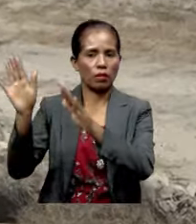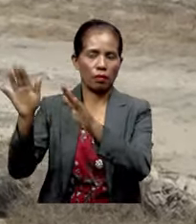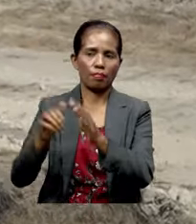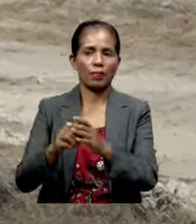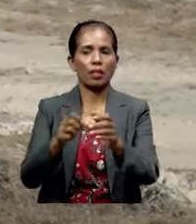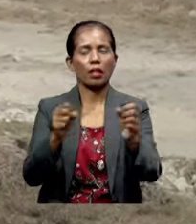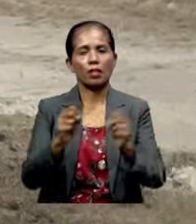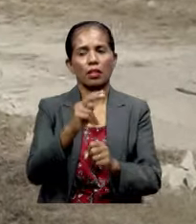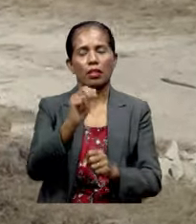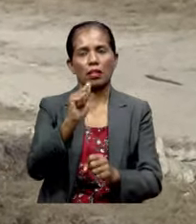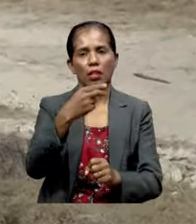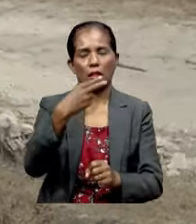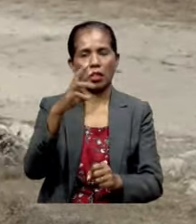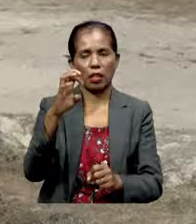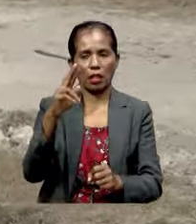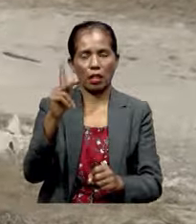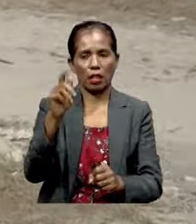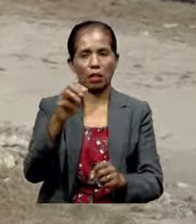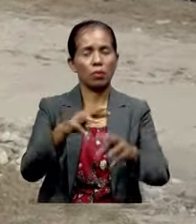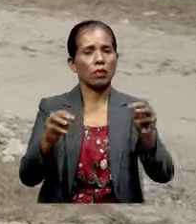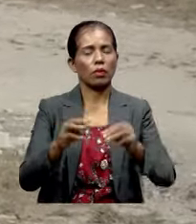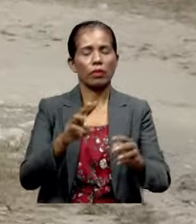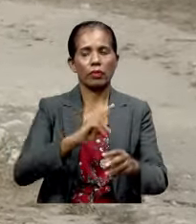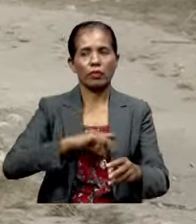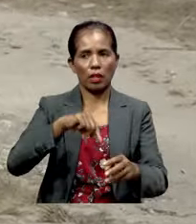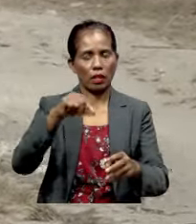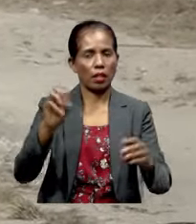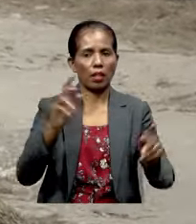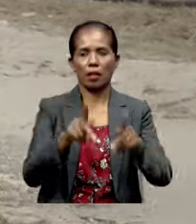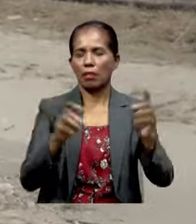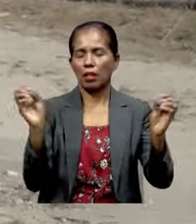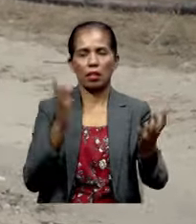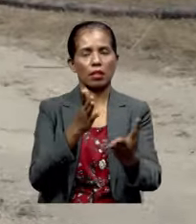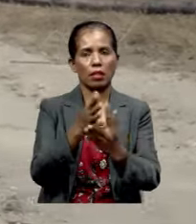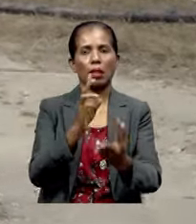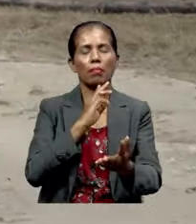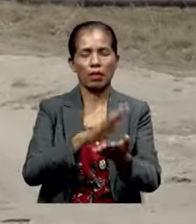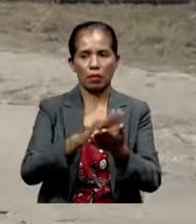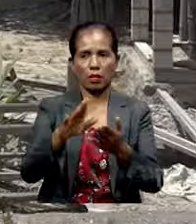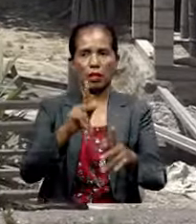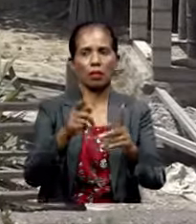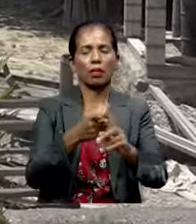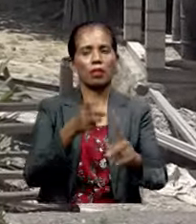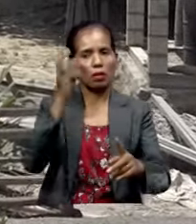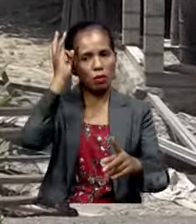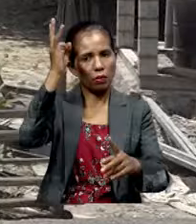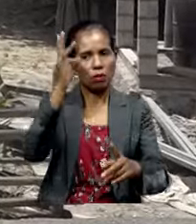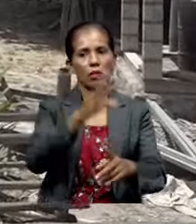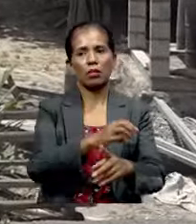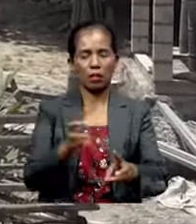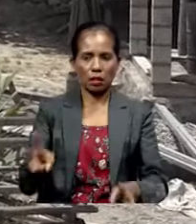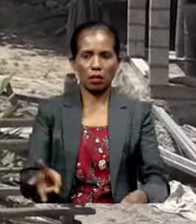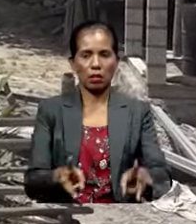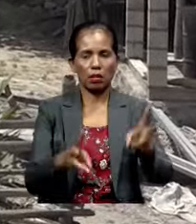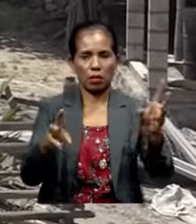suco na areca município Viqueque, comunidade lá se suba bem moço. Habitantes sira husi suku dene preocupa mosho kondisau na estrada